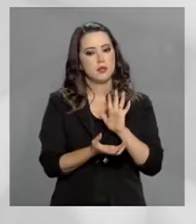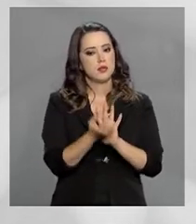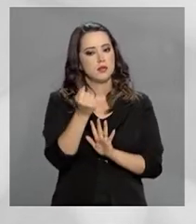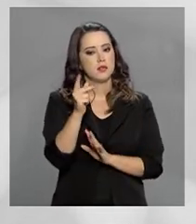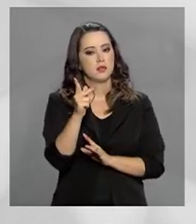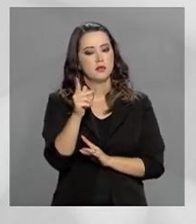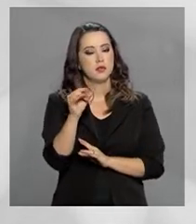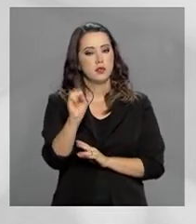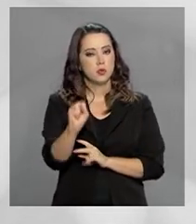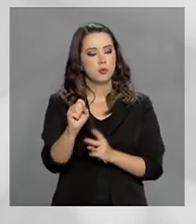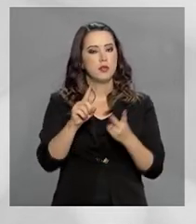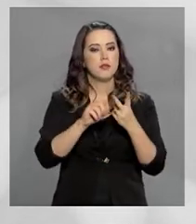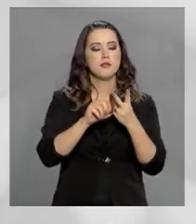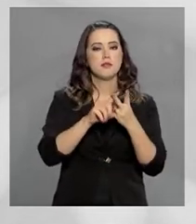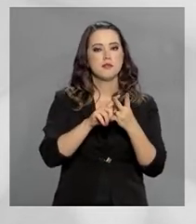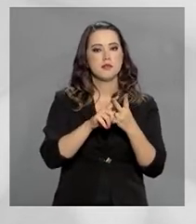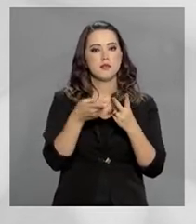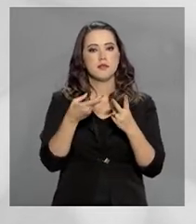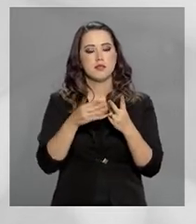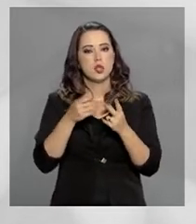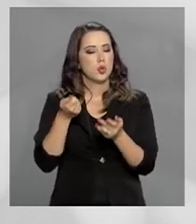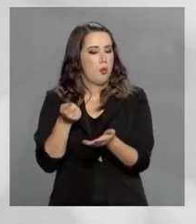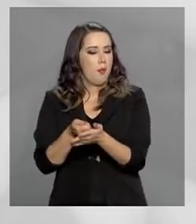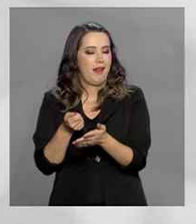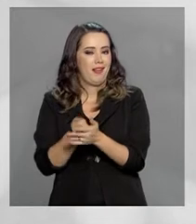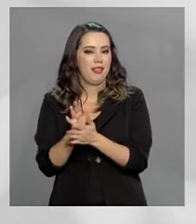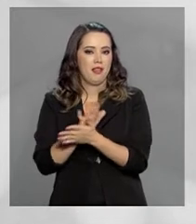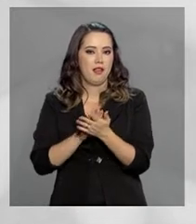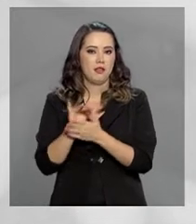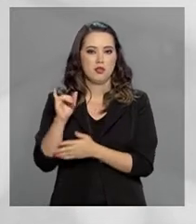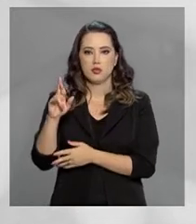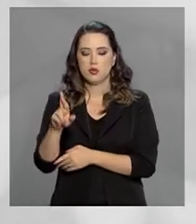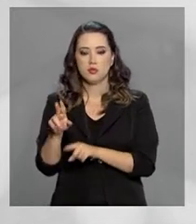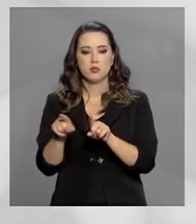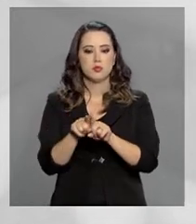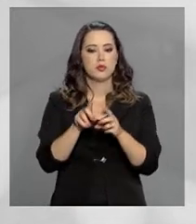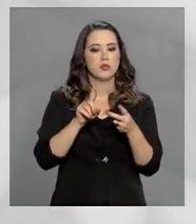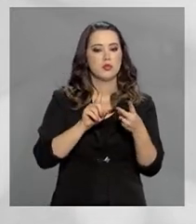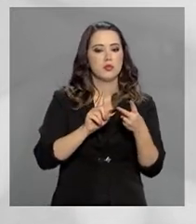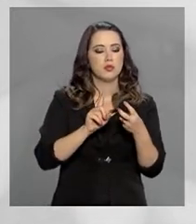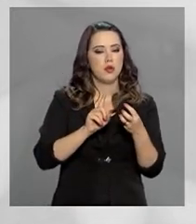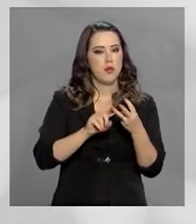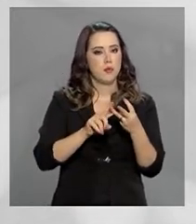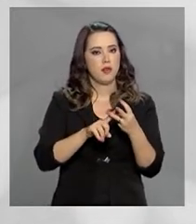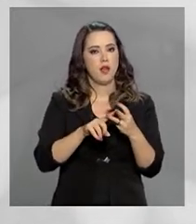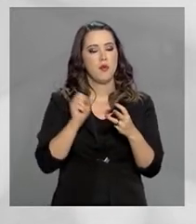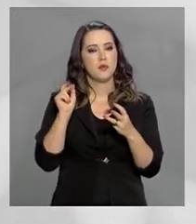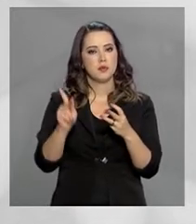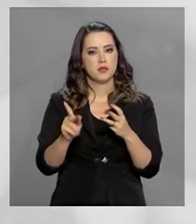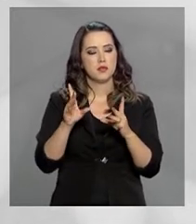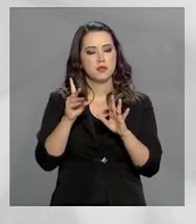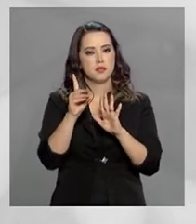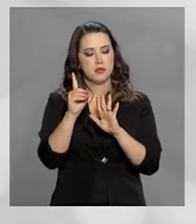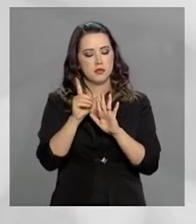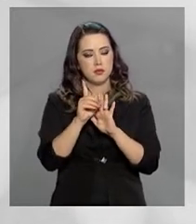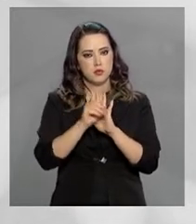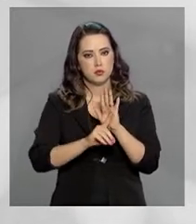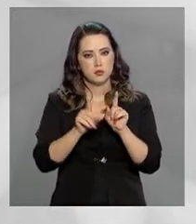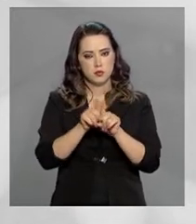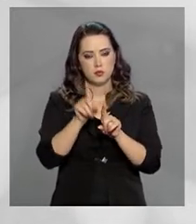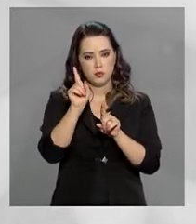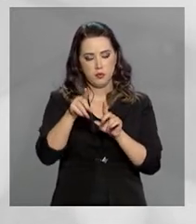pis pasep isenção de imposto de renda a aposentadoria por invalidez em alguns casos e se houve impossibilidade